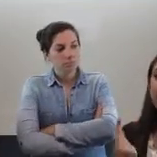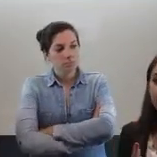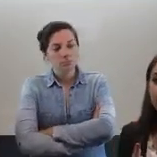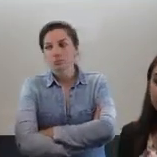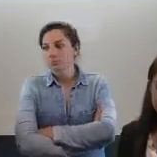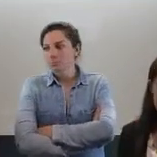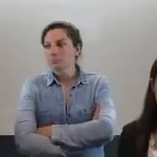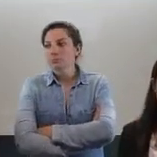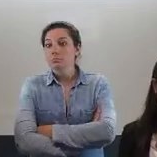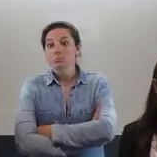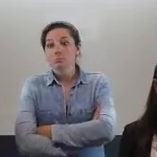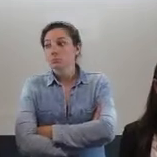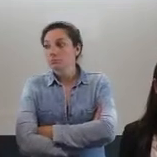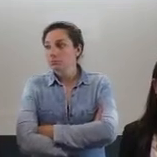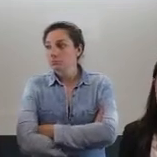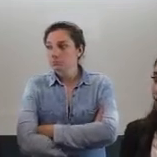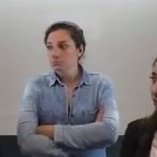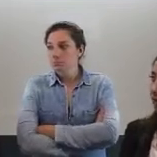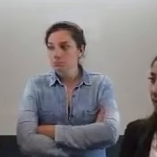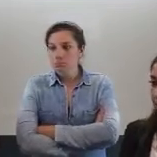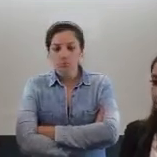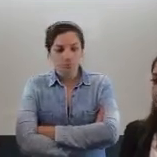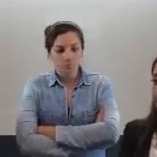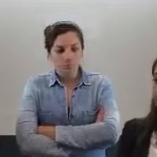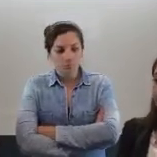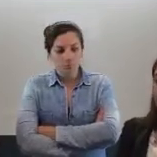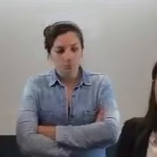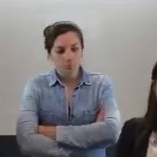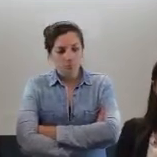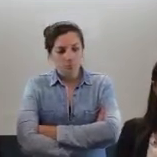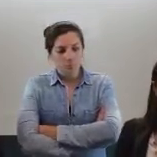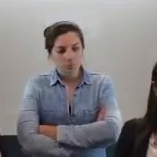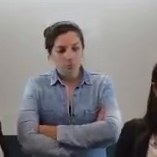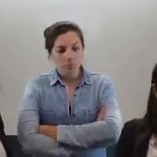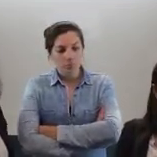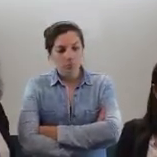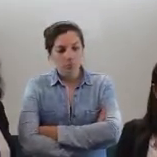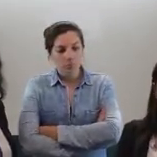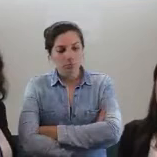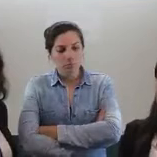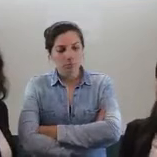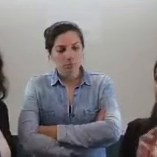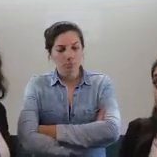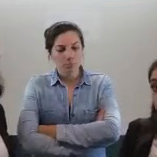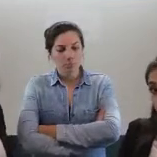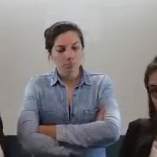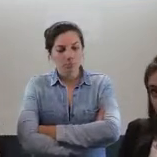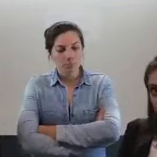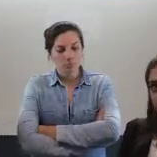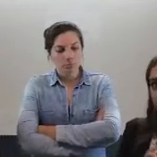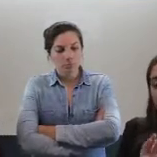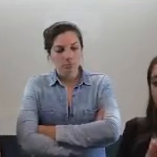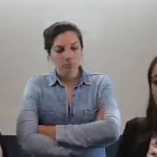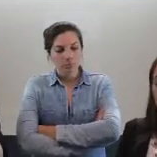mulheres e feminismo. Porque o AND significa e. A gente tem também o OR, que ele tem 3